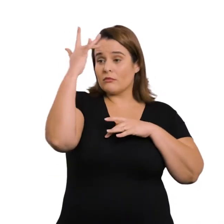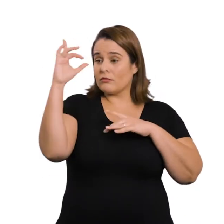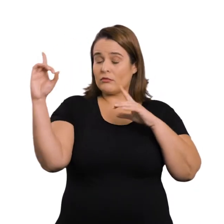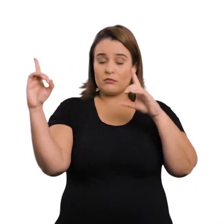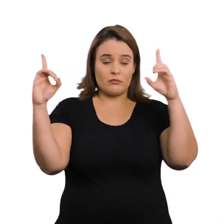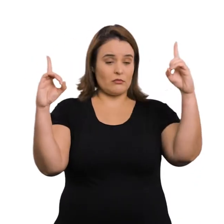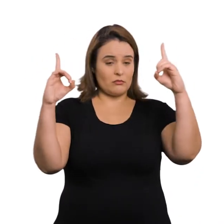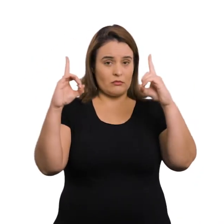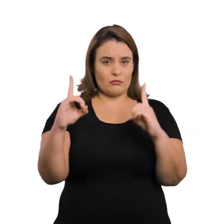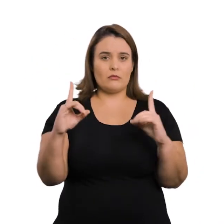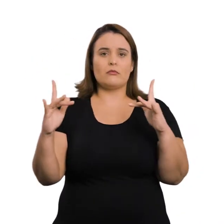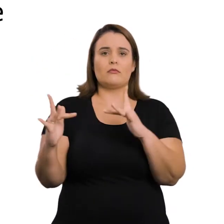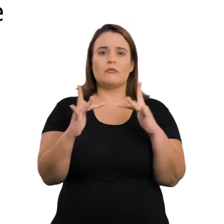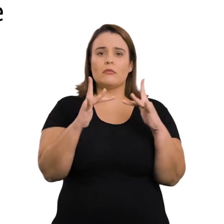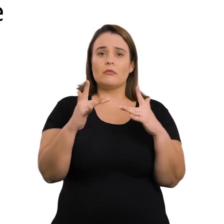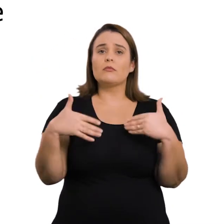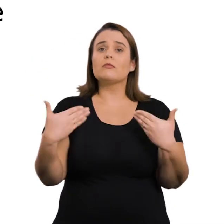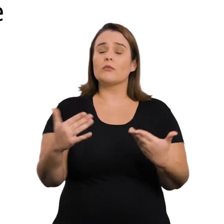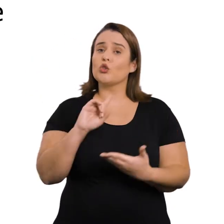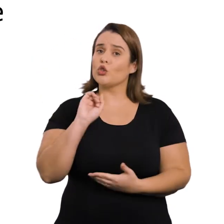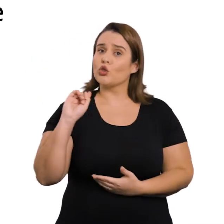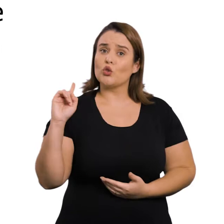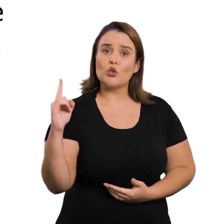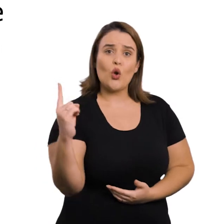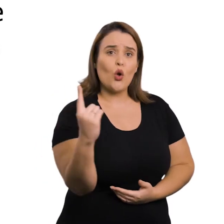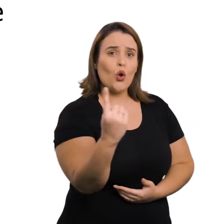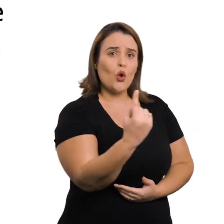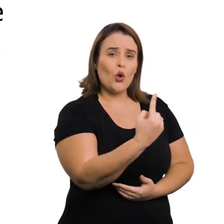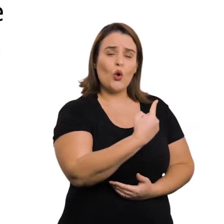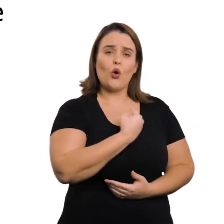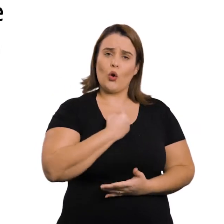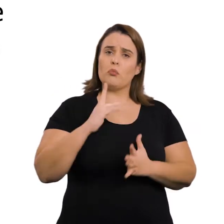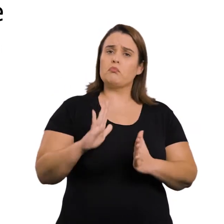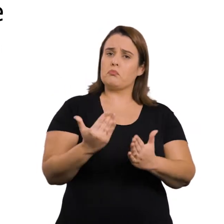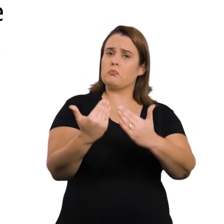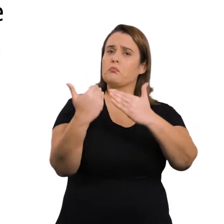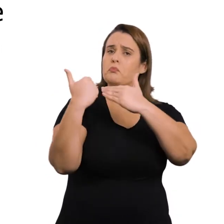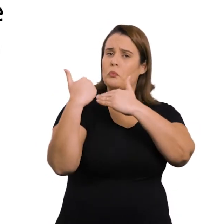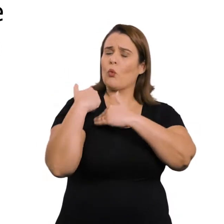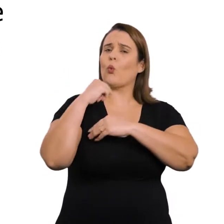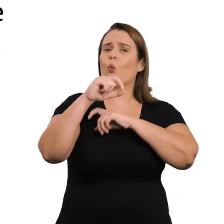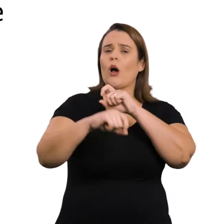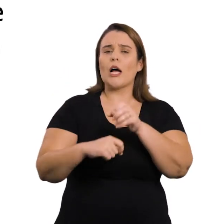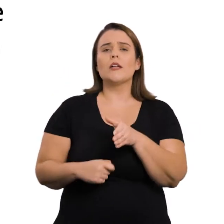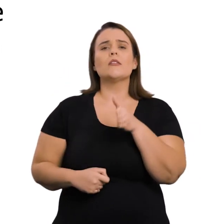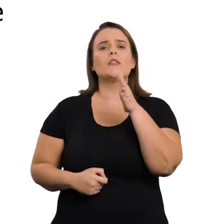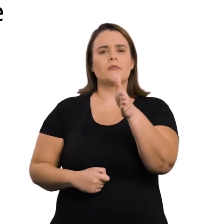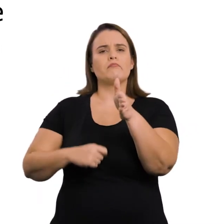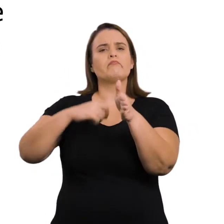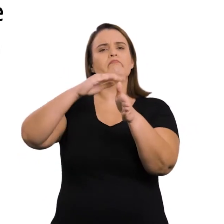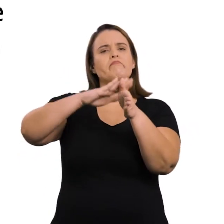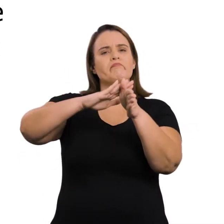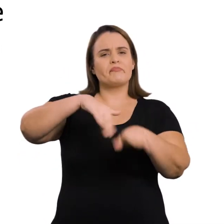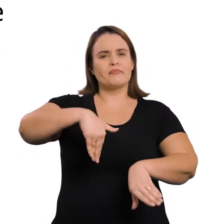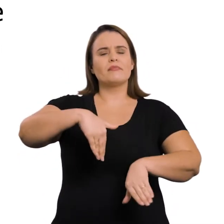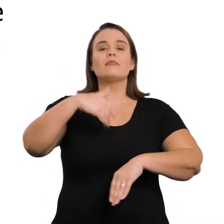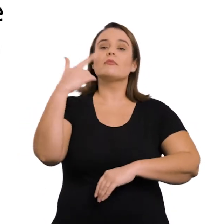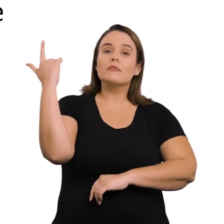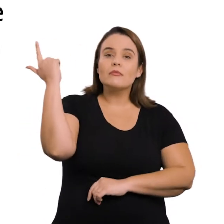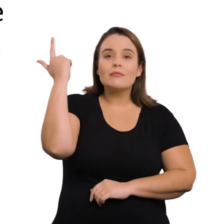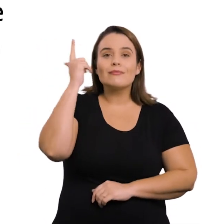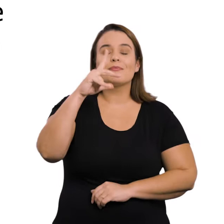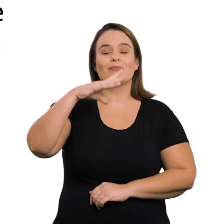das relações entre as pessoas, então todos nós somos corresponsáveis pela eliminação de barreiras e